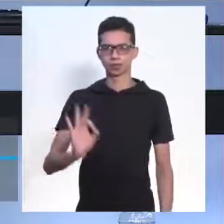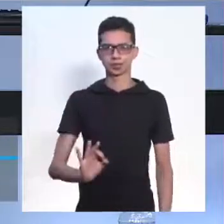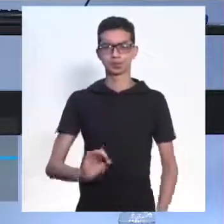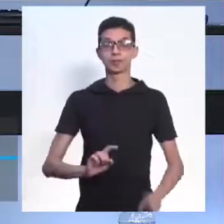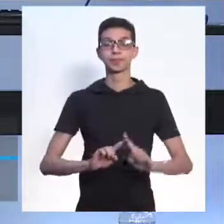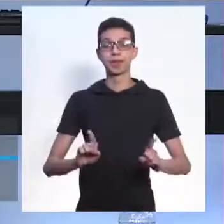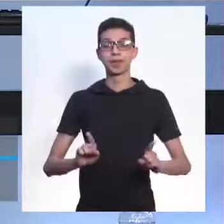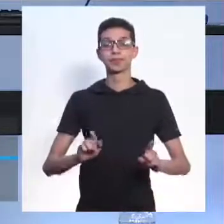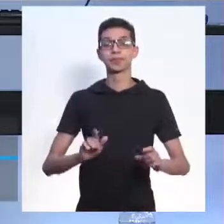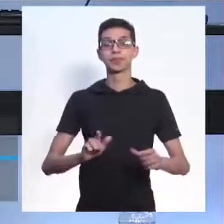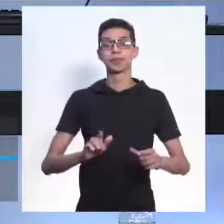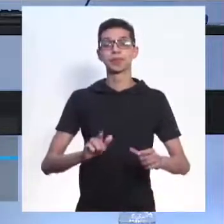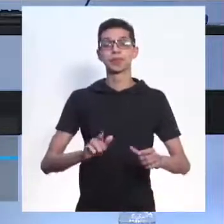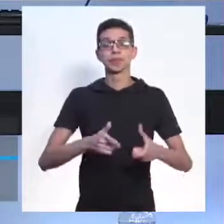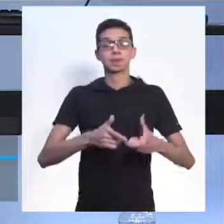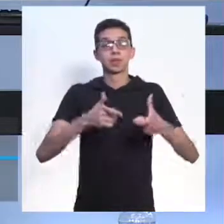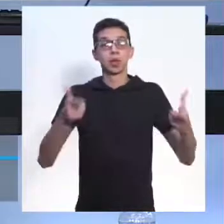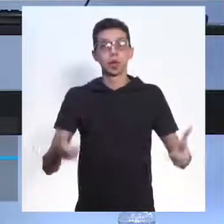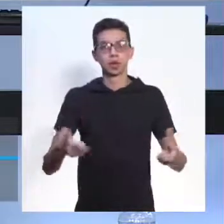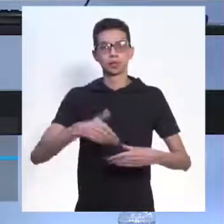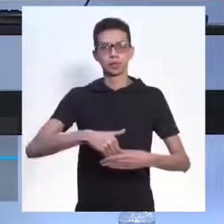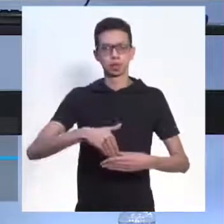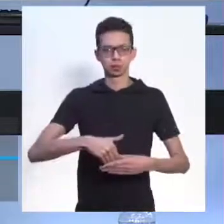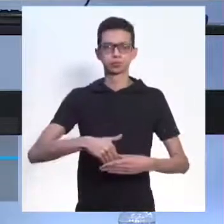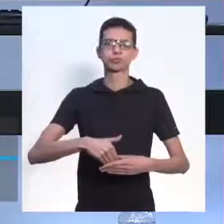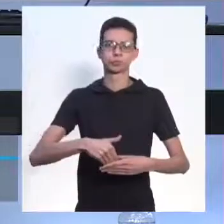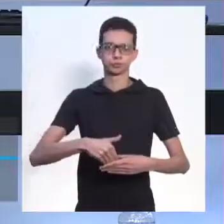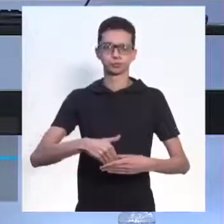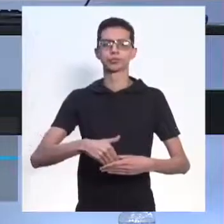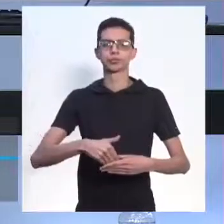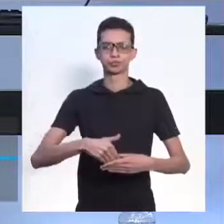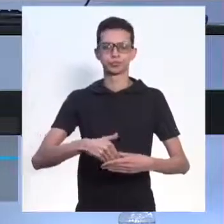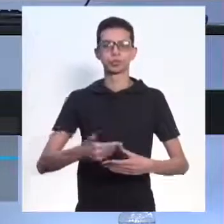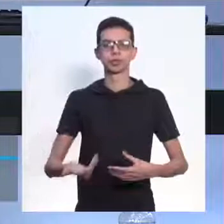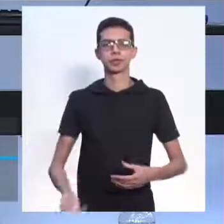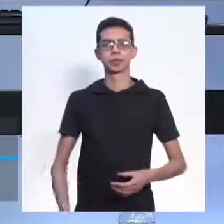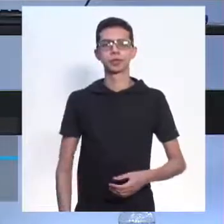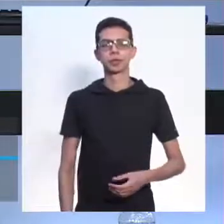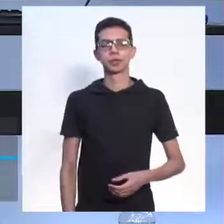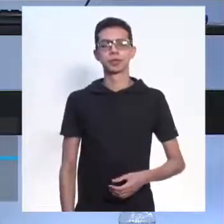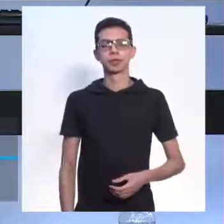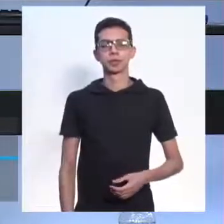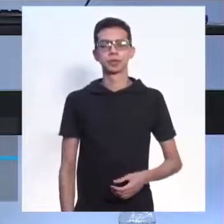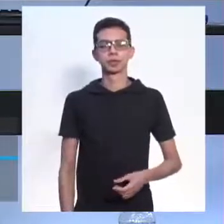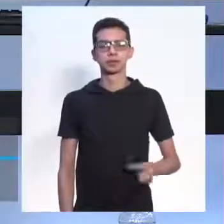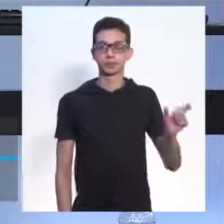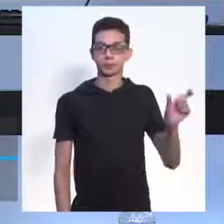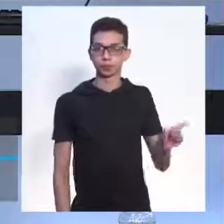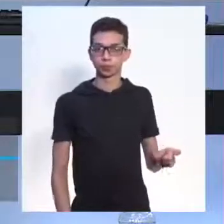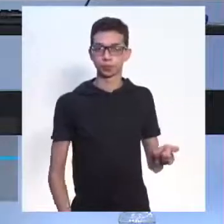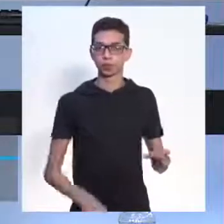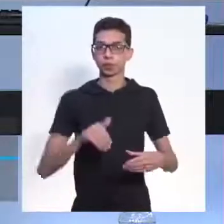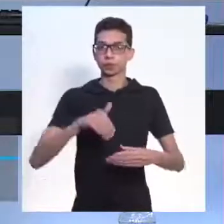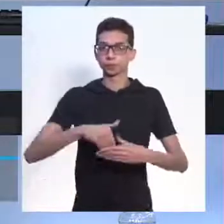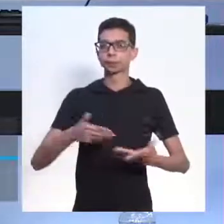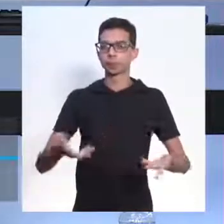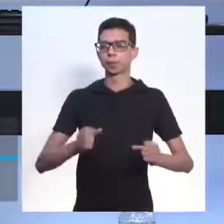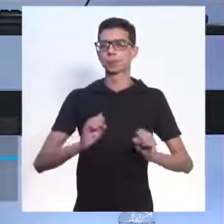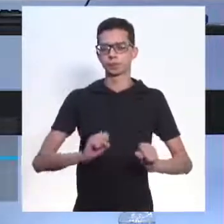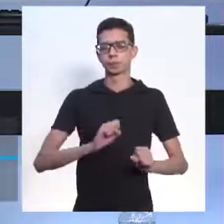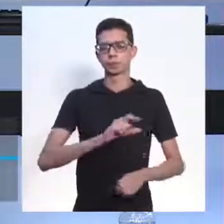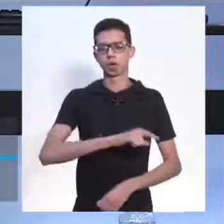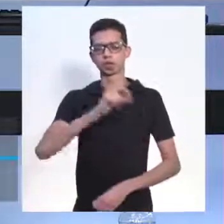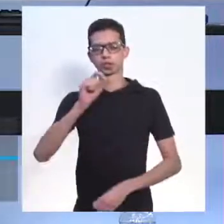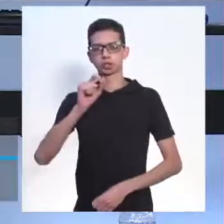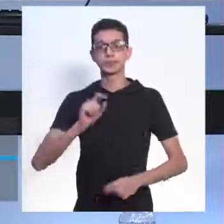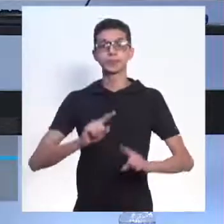mas é a maioria dos votos válidos para aquela para aquela candidatura Então ele pode ser eleito